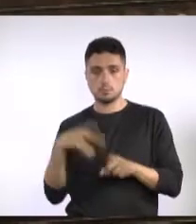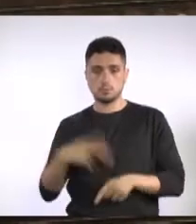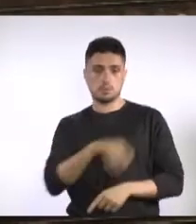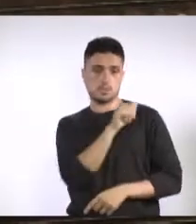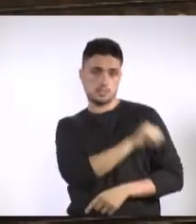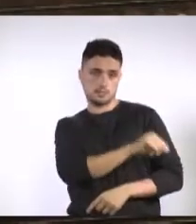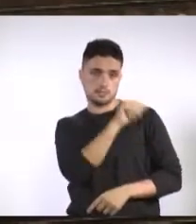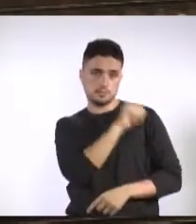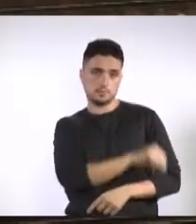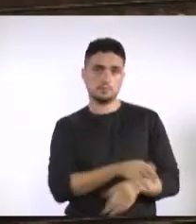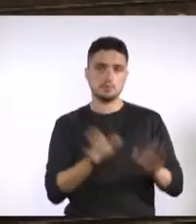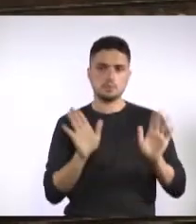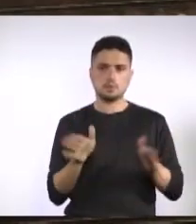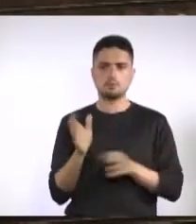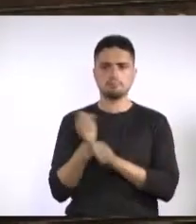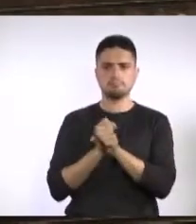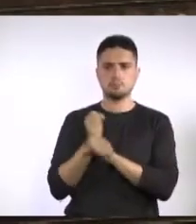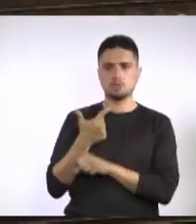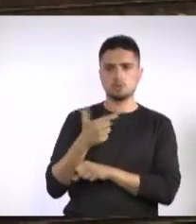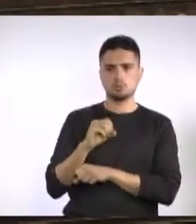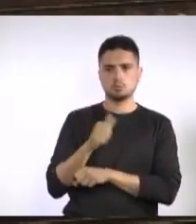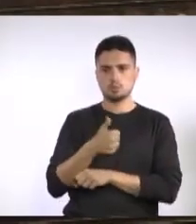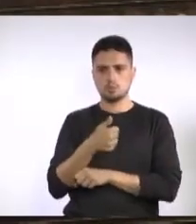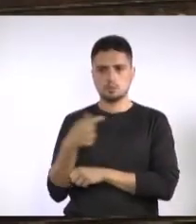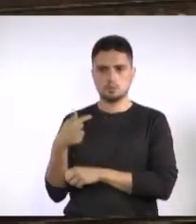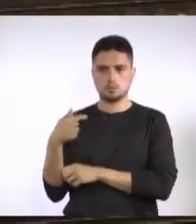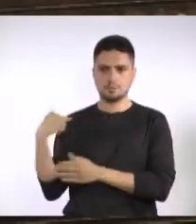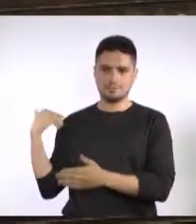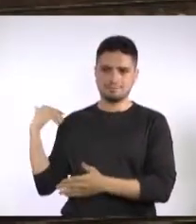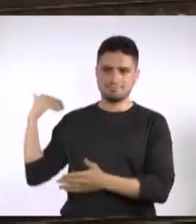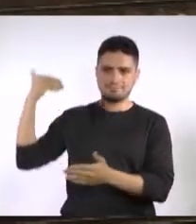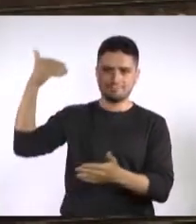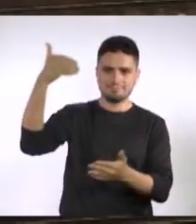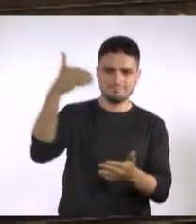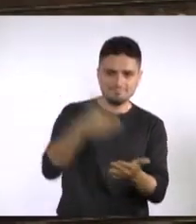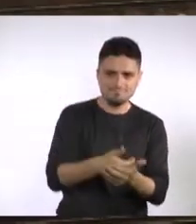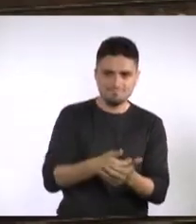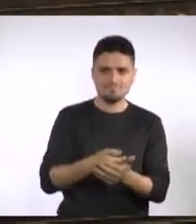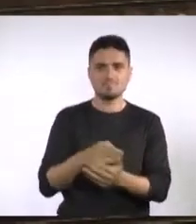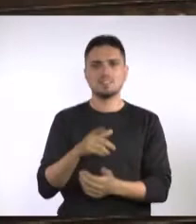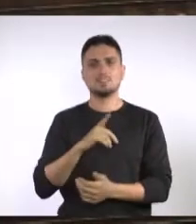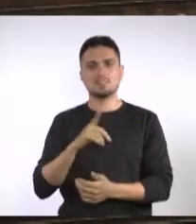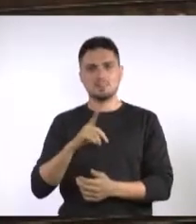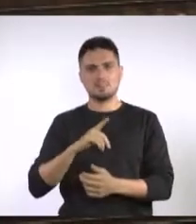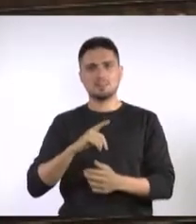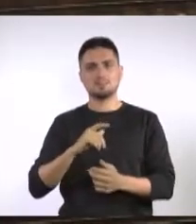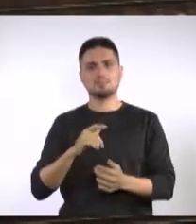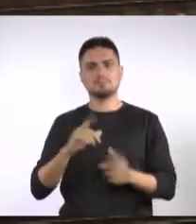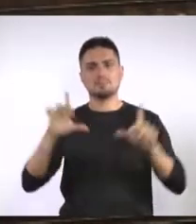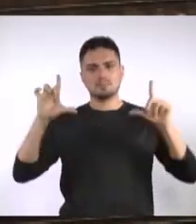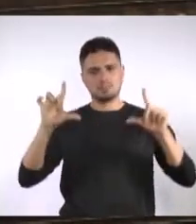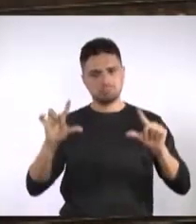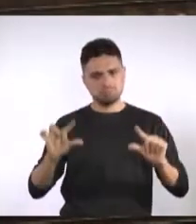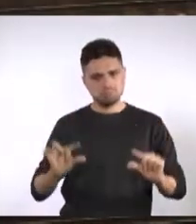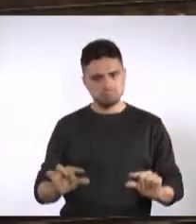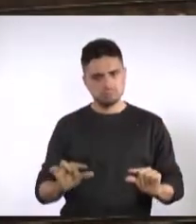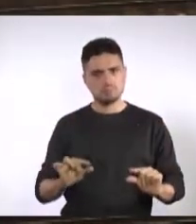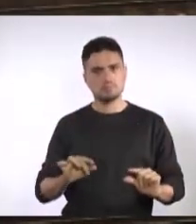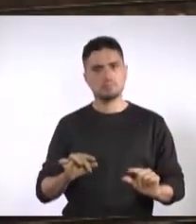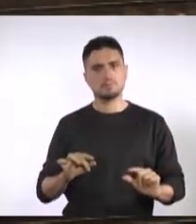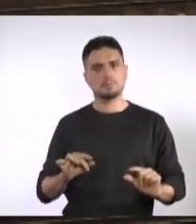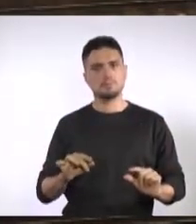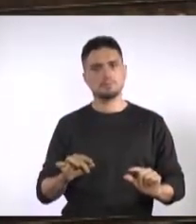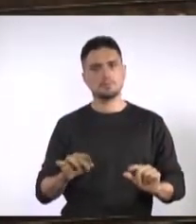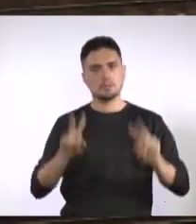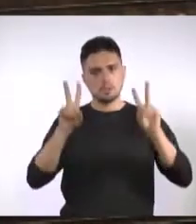vêm desde 2017 apresentando a tendência de queda nesse indicador de